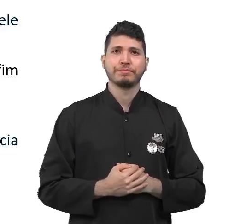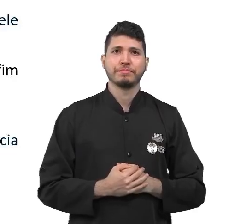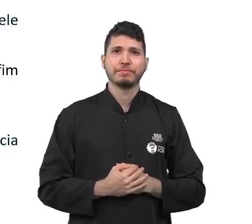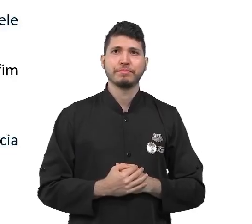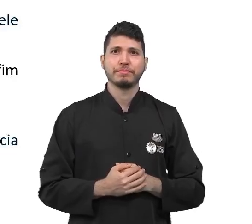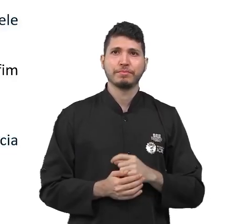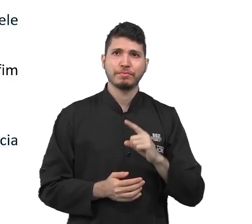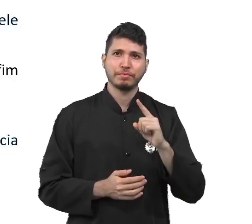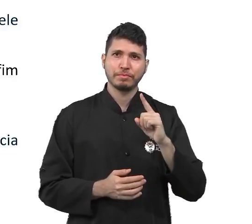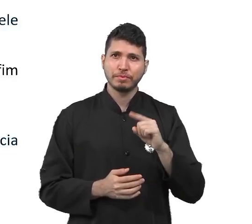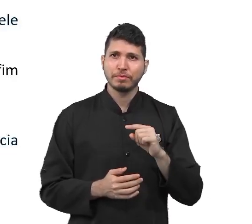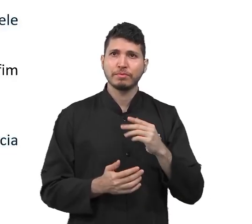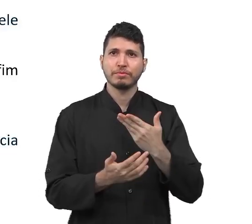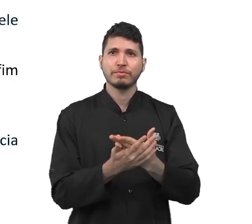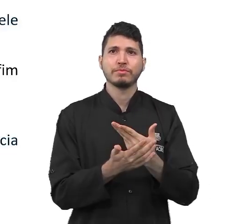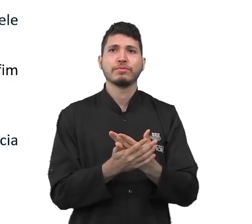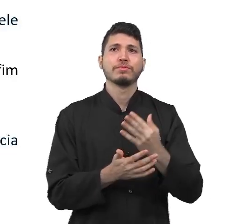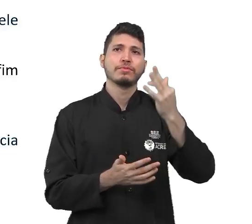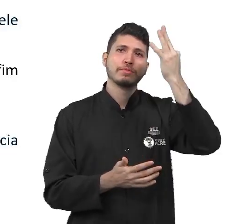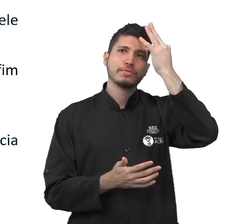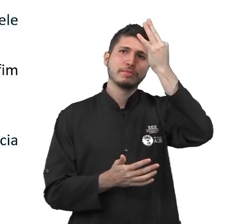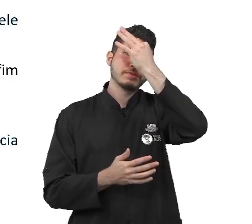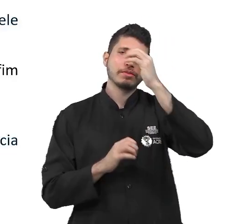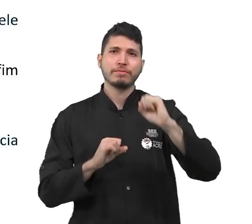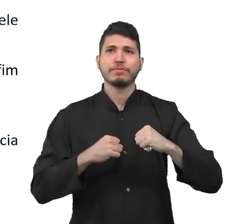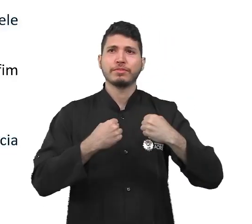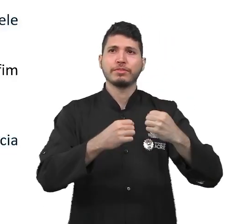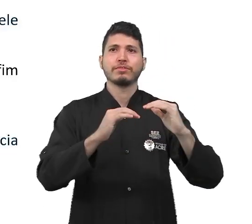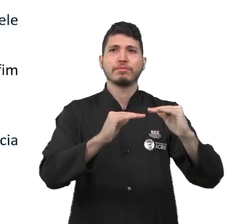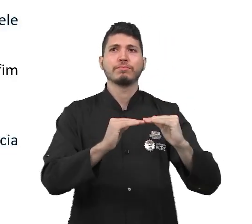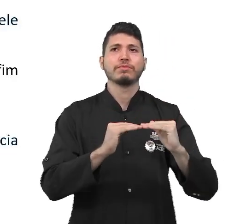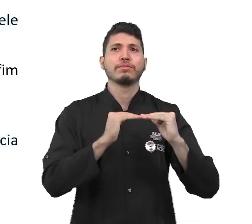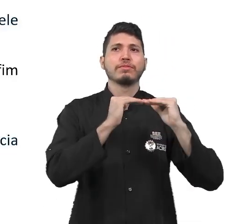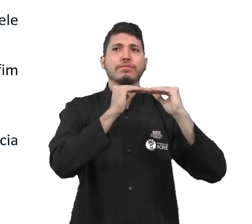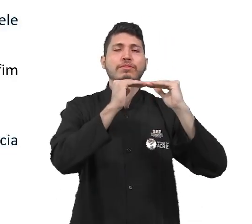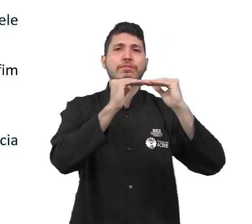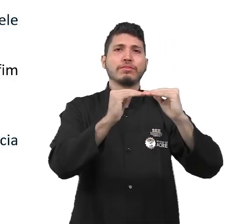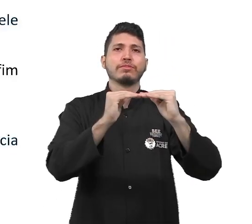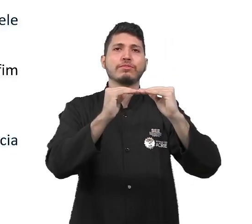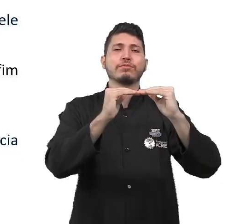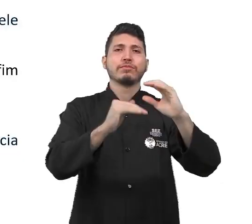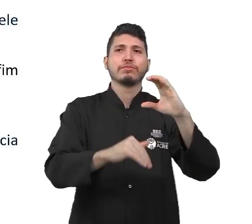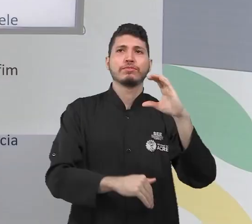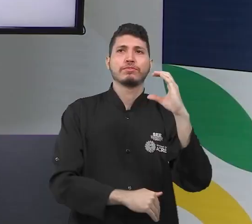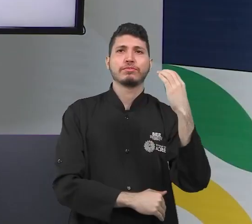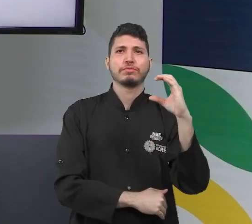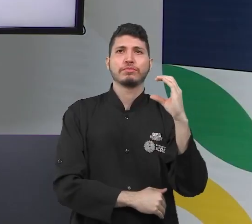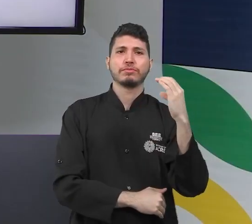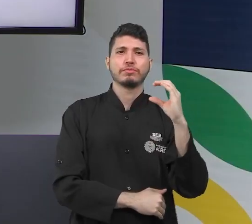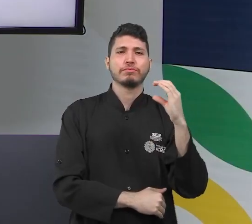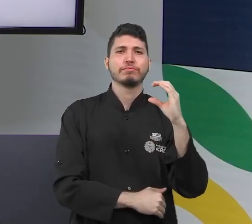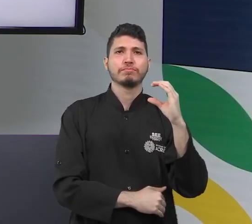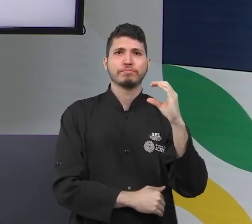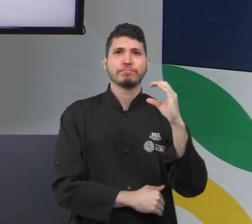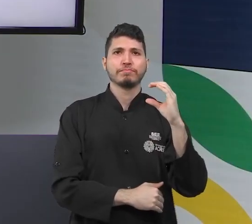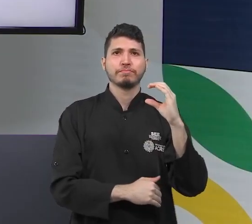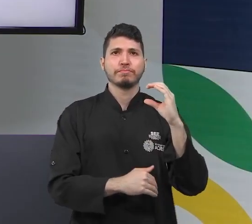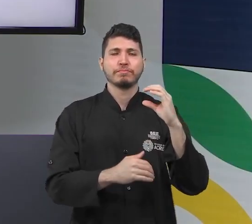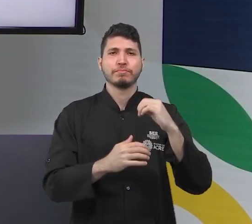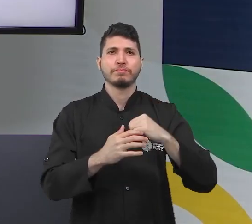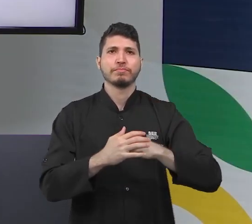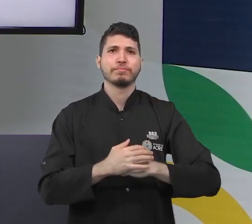ciência sobre outras formas de compreensão da realidade, ou seja, outras formas de